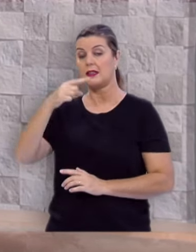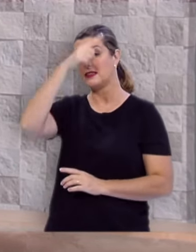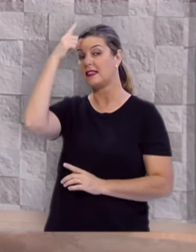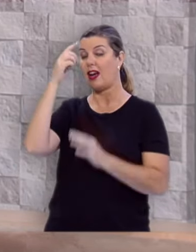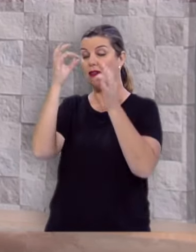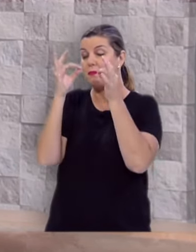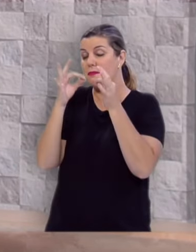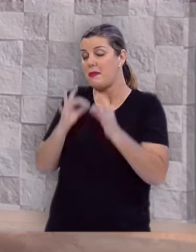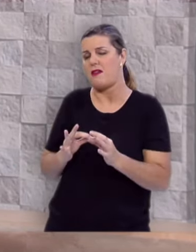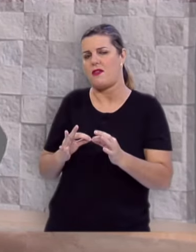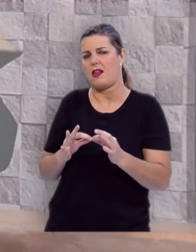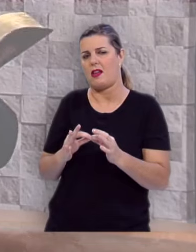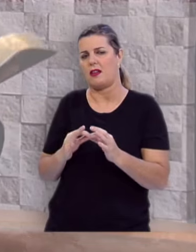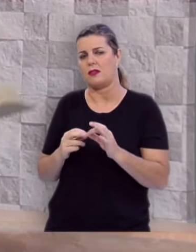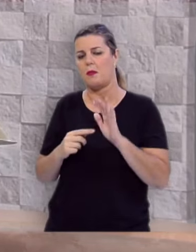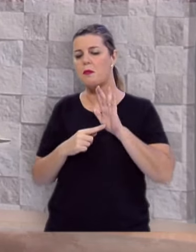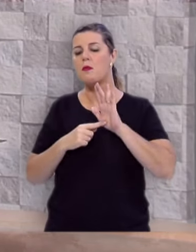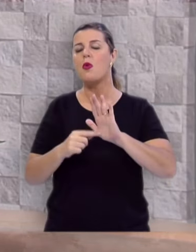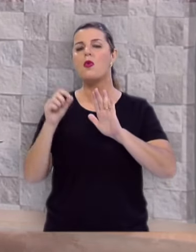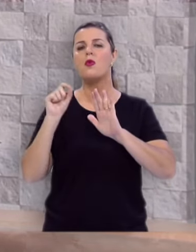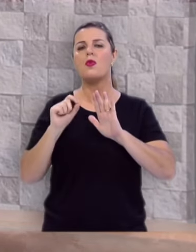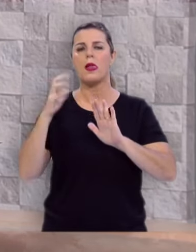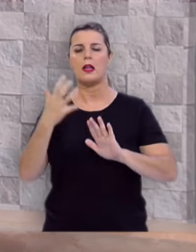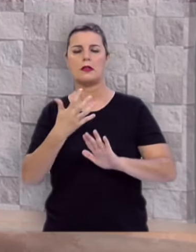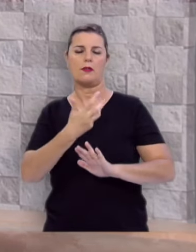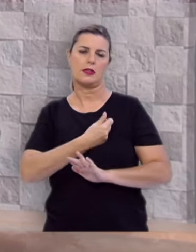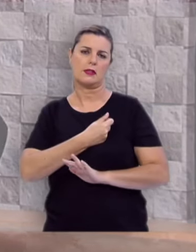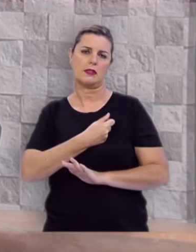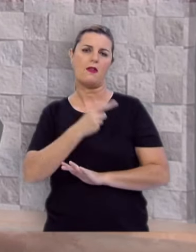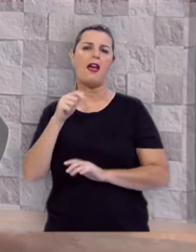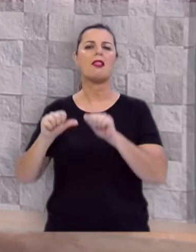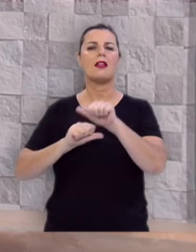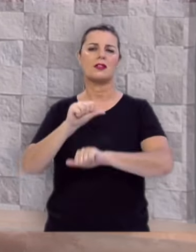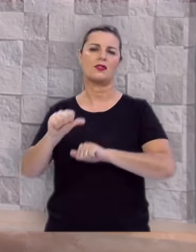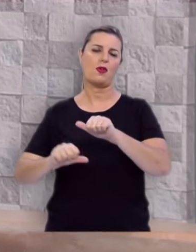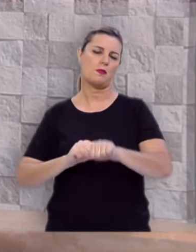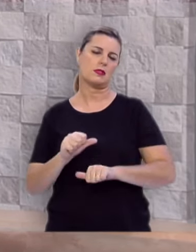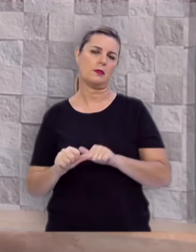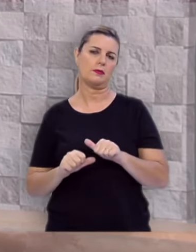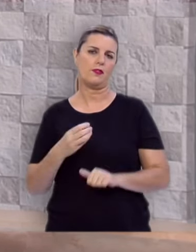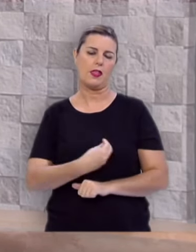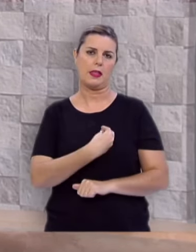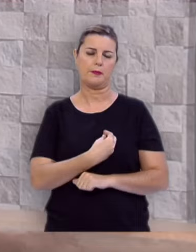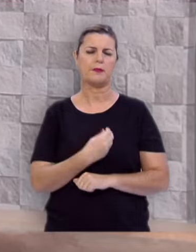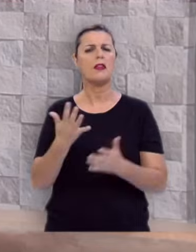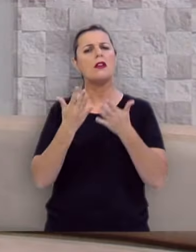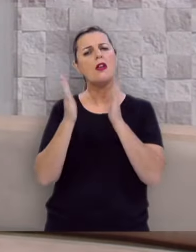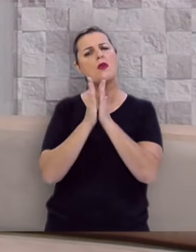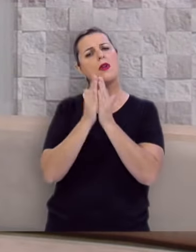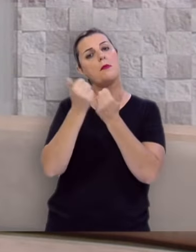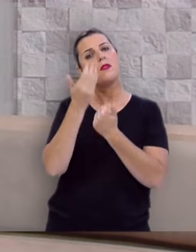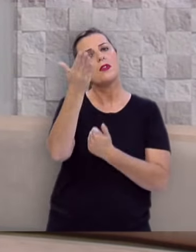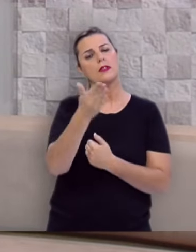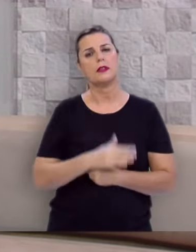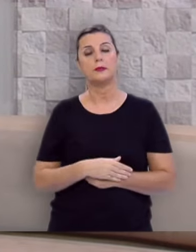e irrepreensíveis. A evidência da salvação é a transformação da vida. Eu quero orar